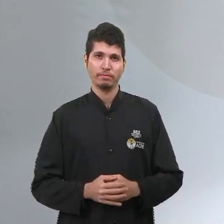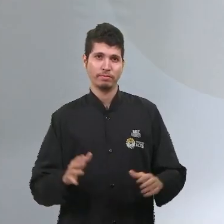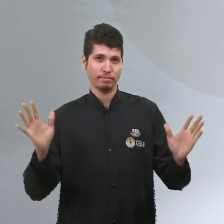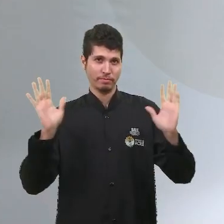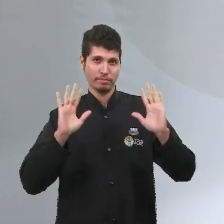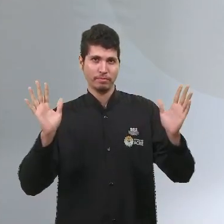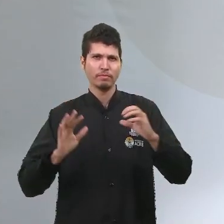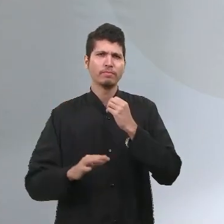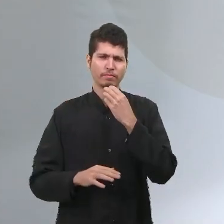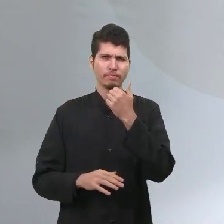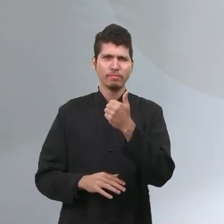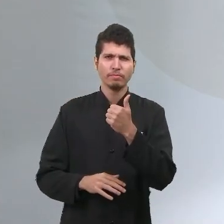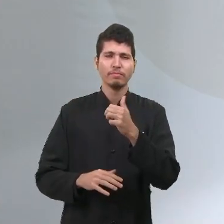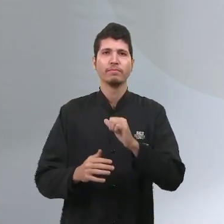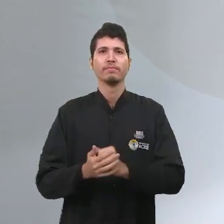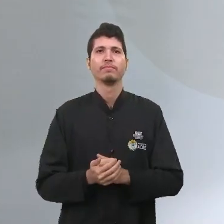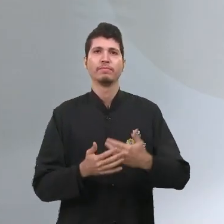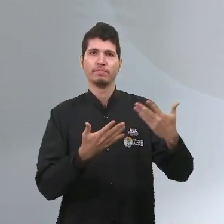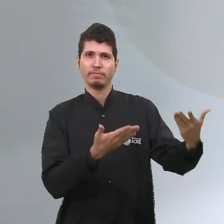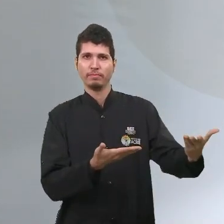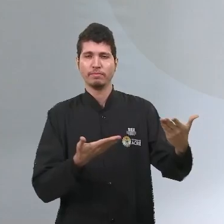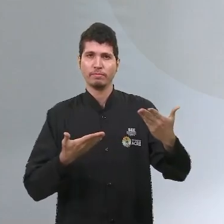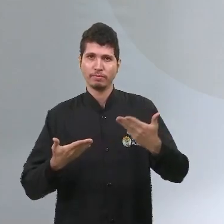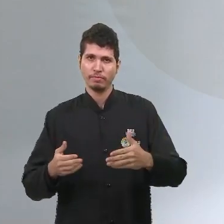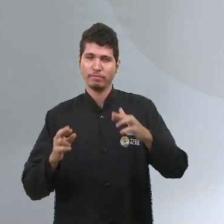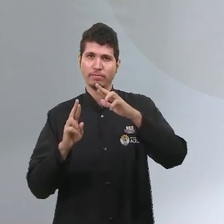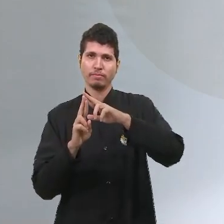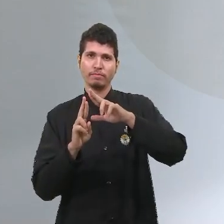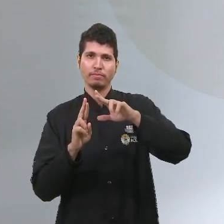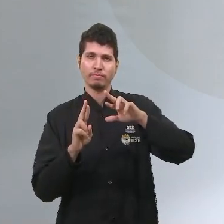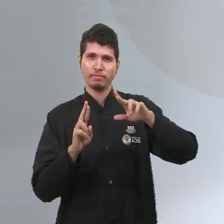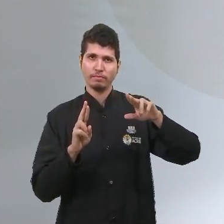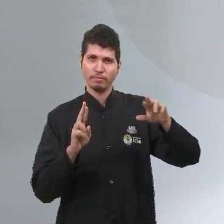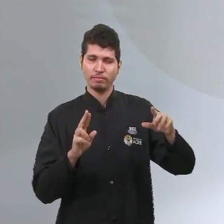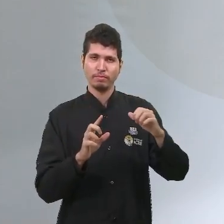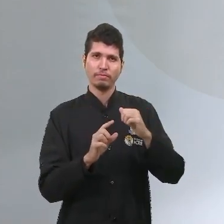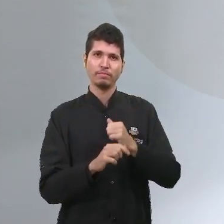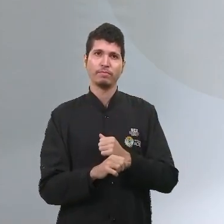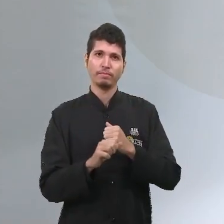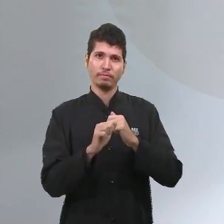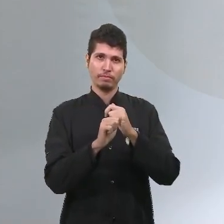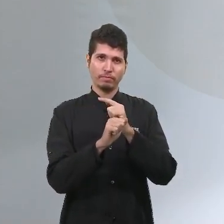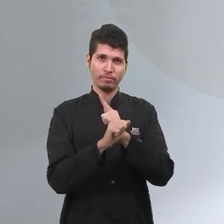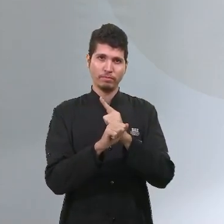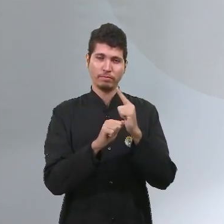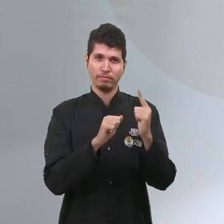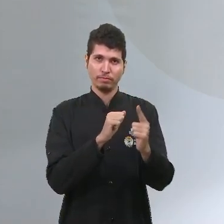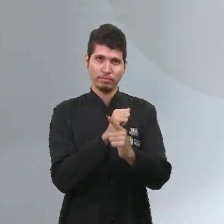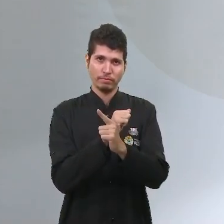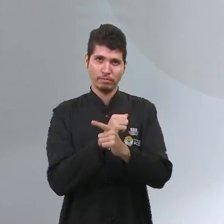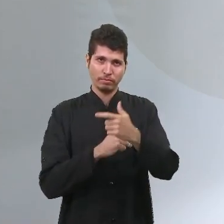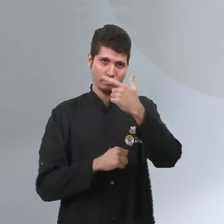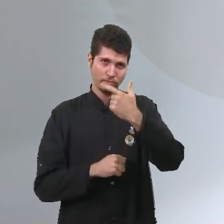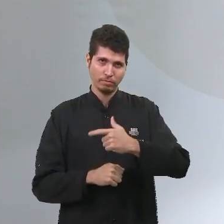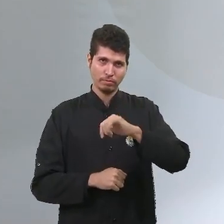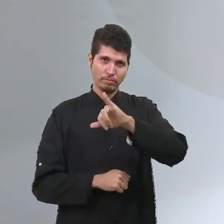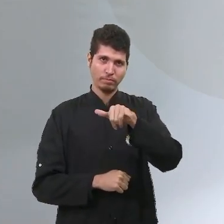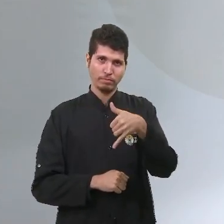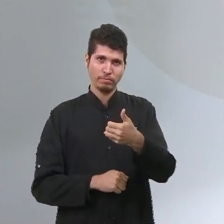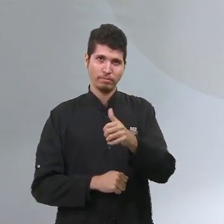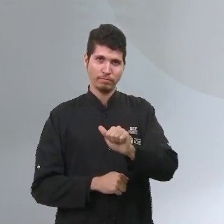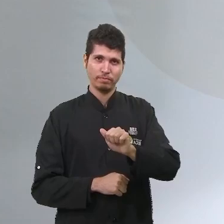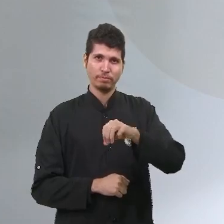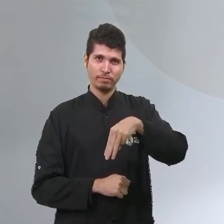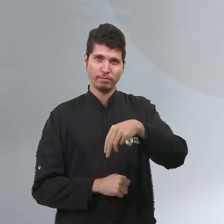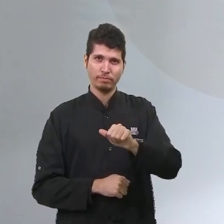Olá, tudo bem? Sejam todos bem-vindos à nossa rota de aprofundamento de geografia. Eu sou a professora Jamaica Kelly e hoje